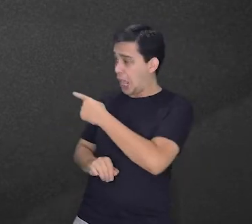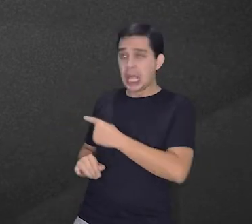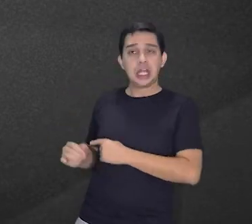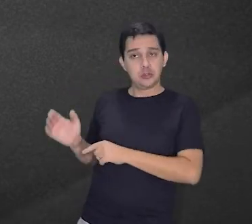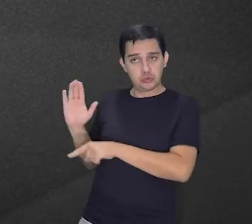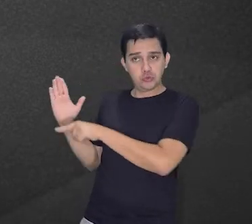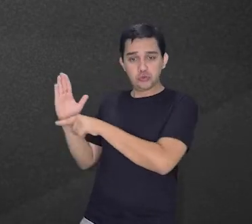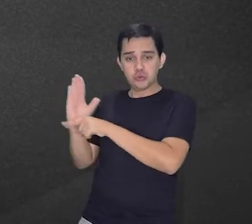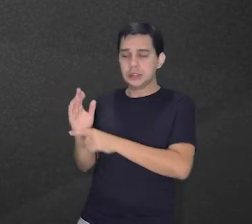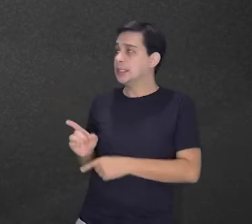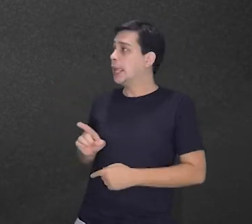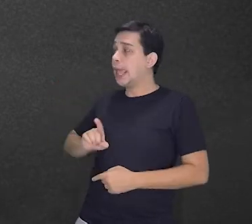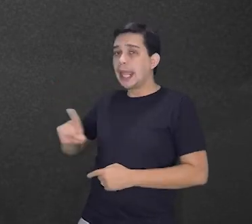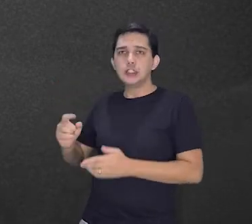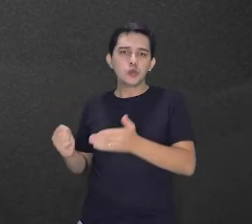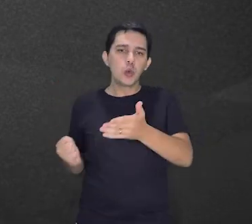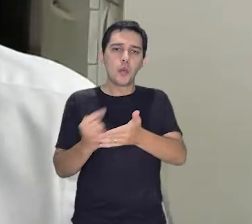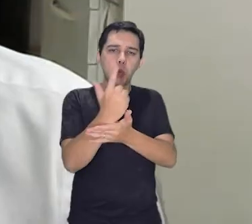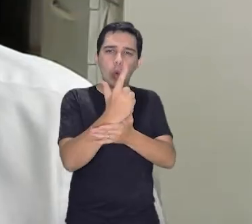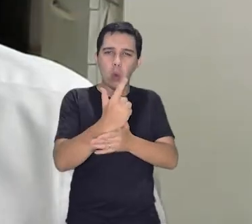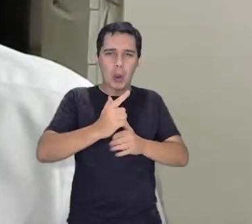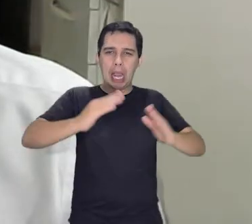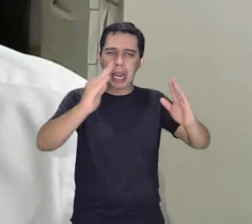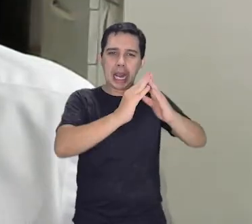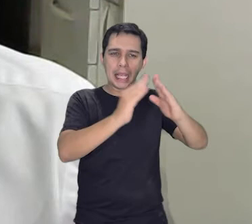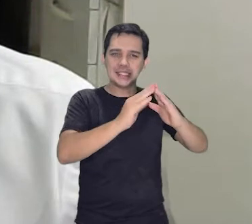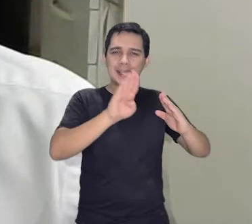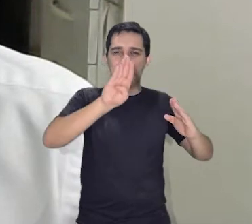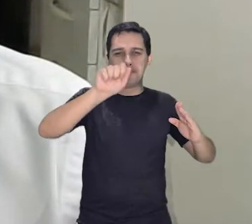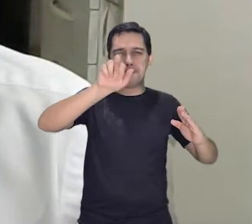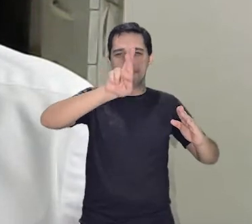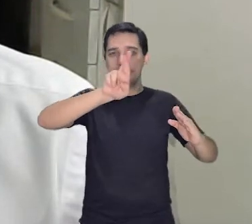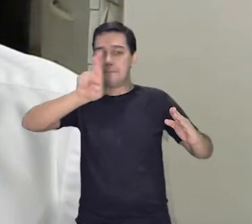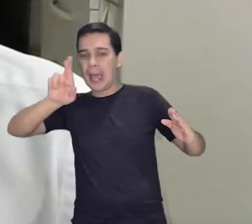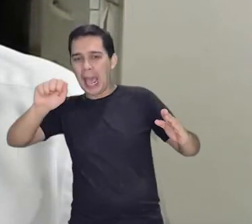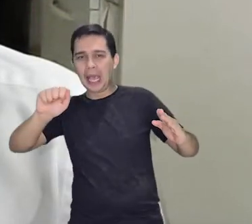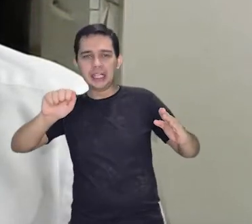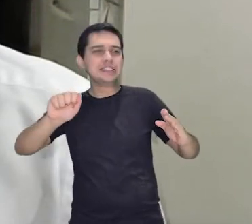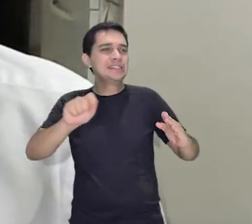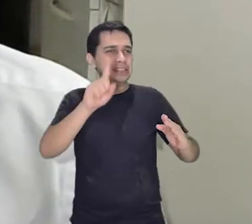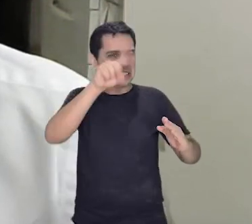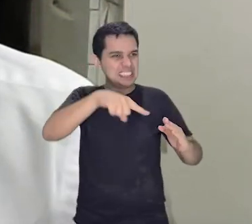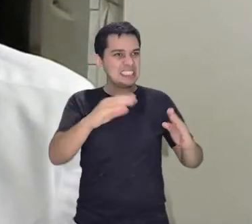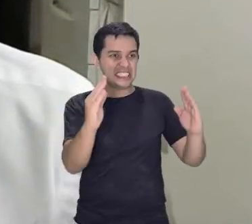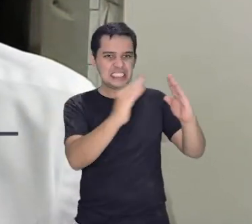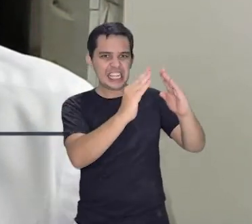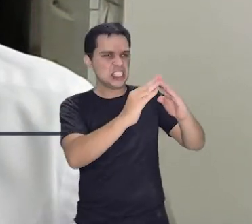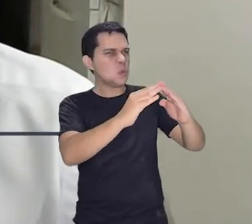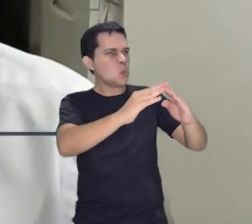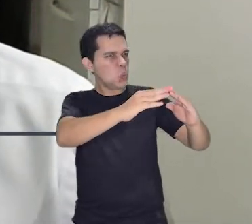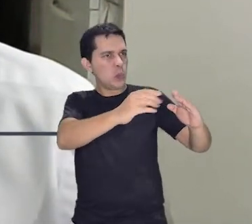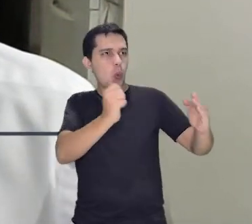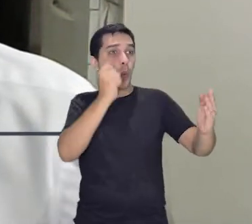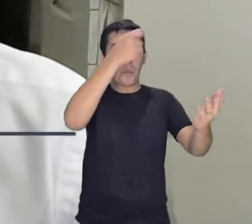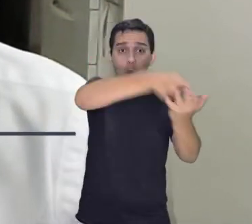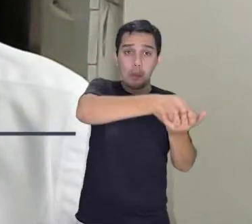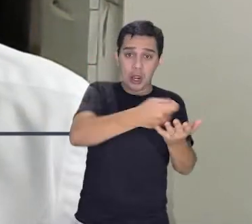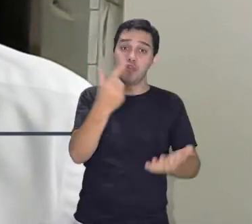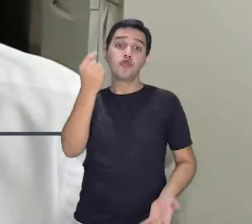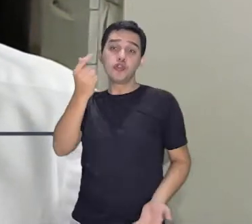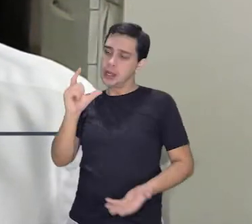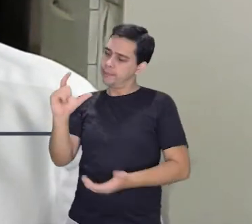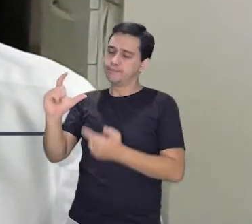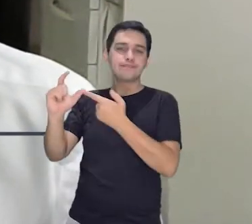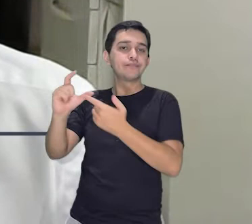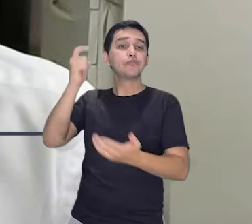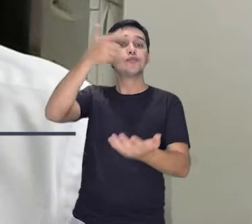a aquisição de um imóvel na Barra da Tijuca, na Avenida Lúcio Costa. Esse imóvel foi adquirido com produto de crime de Rony Lessa, mas ele